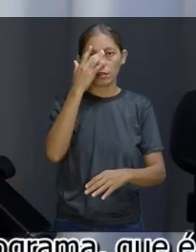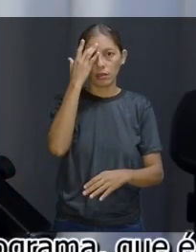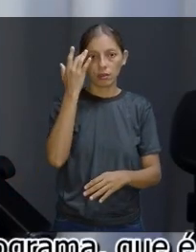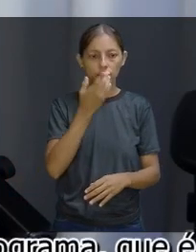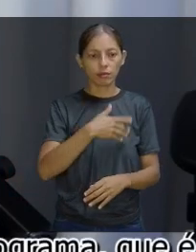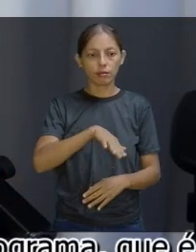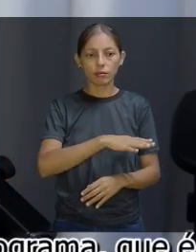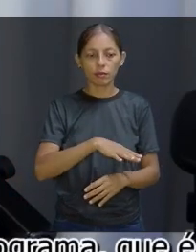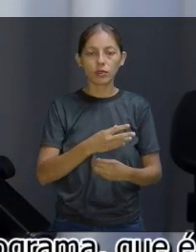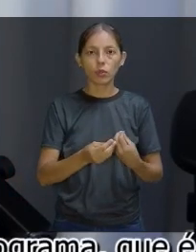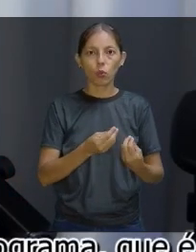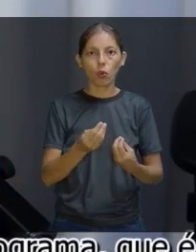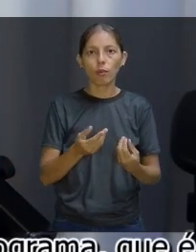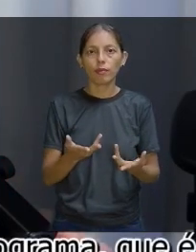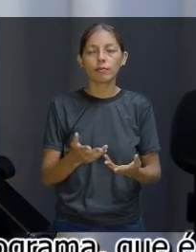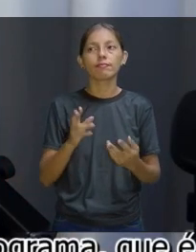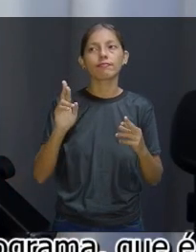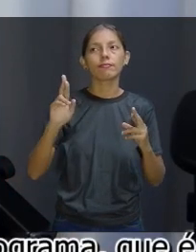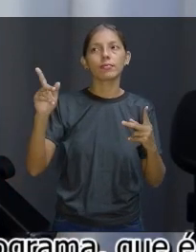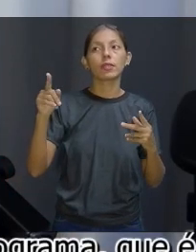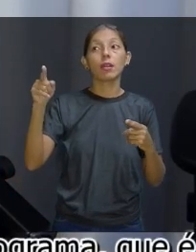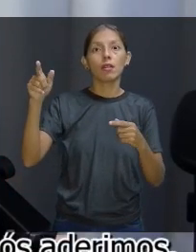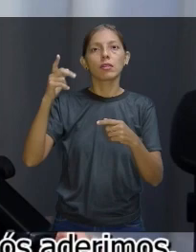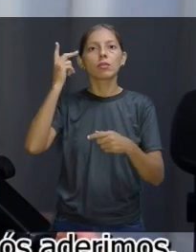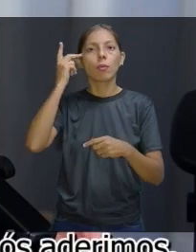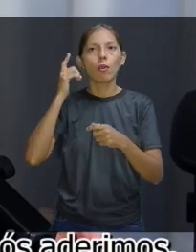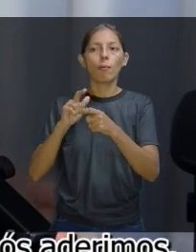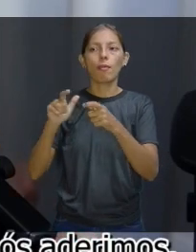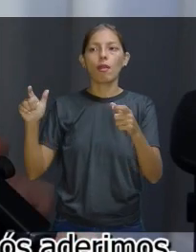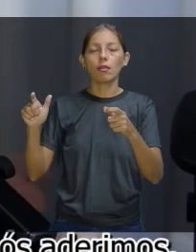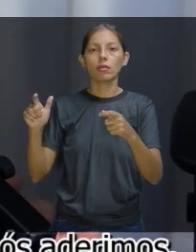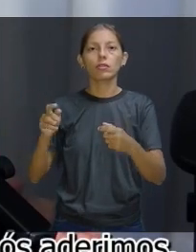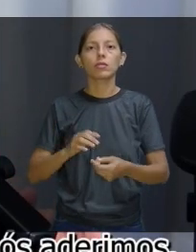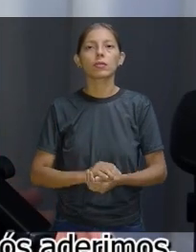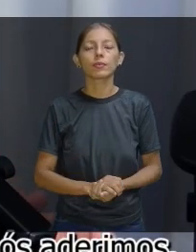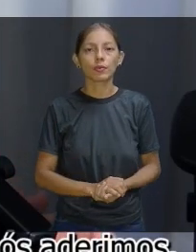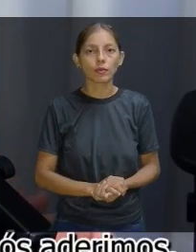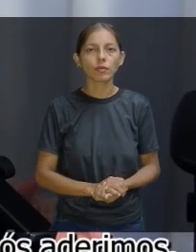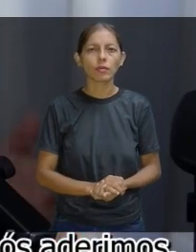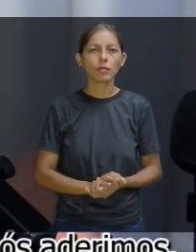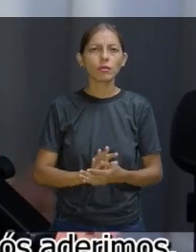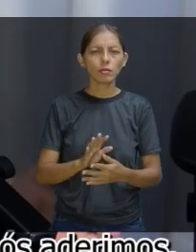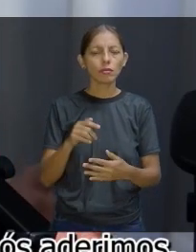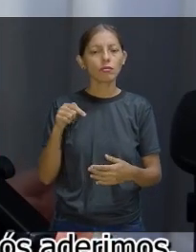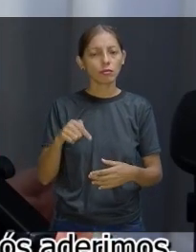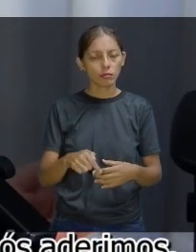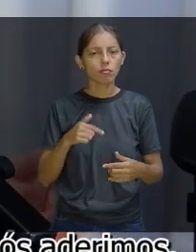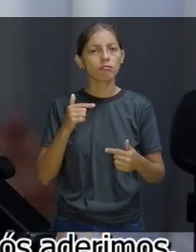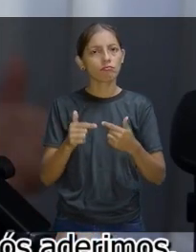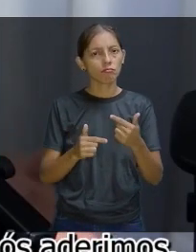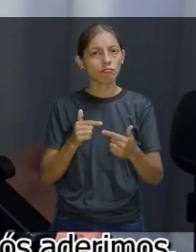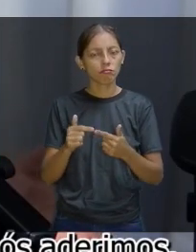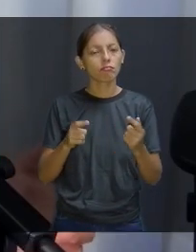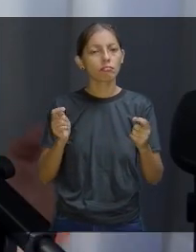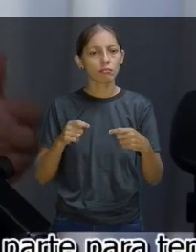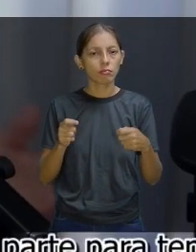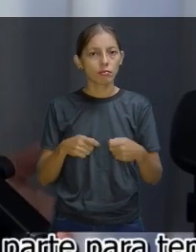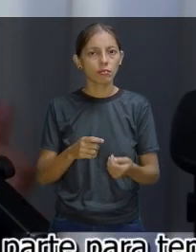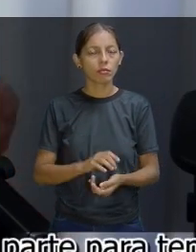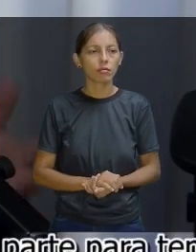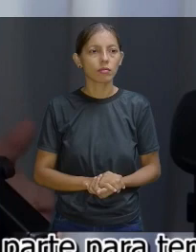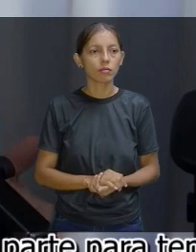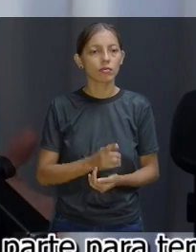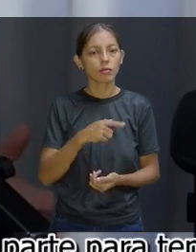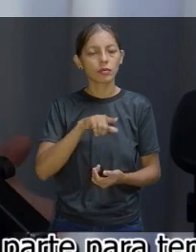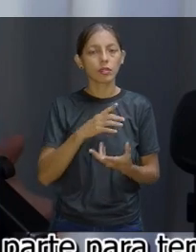todo, ela trabalha nesse programa, que é um programa do Conselho Nacional de Justiça, que todos nós aderimos. E todos